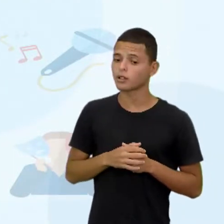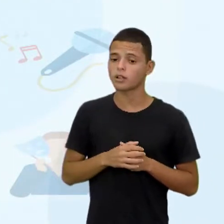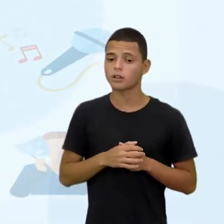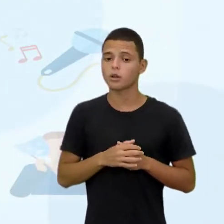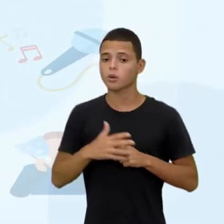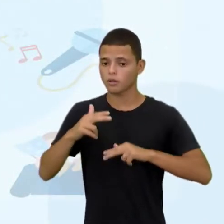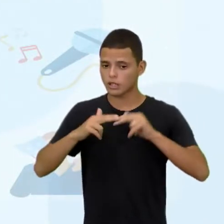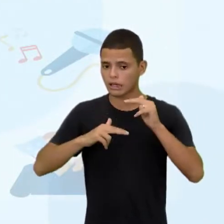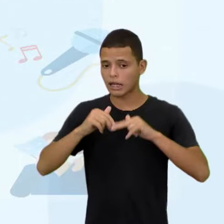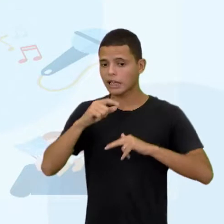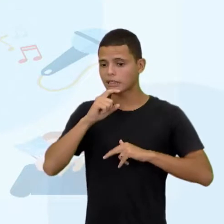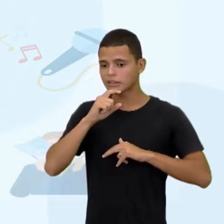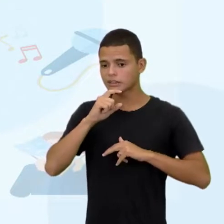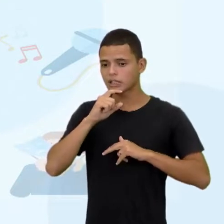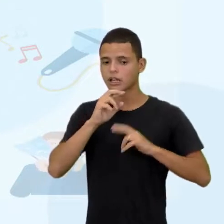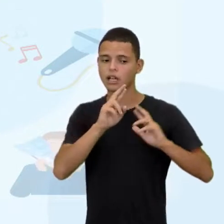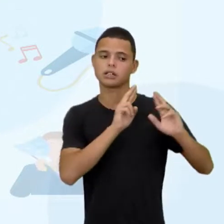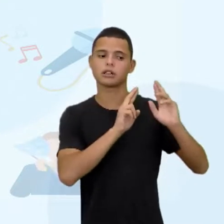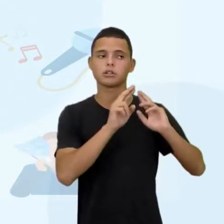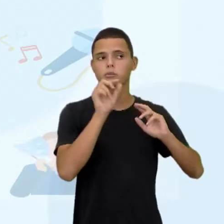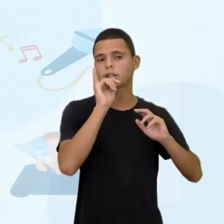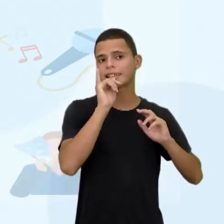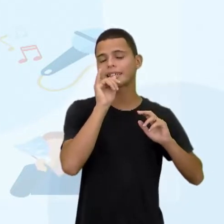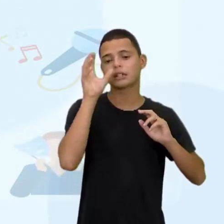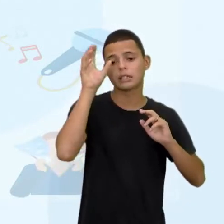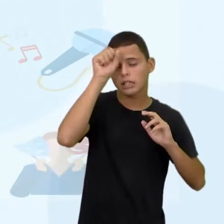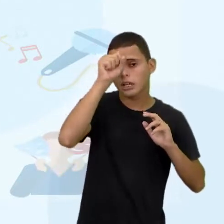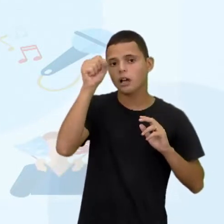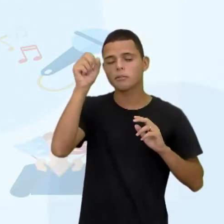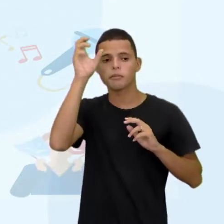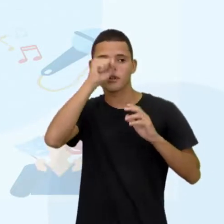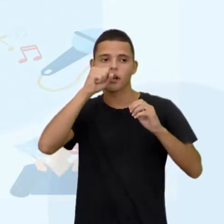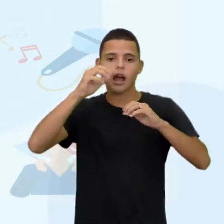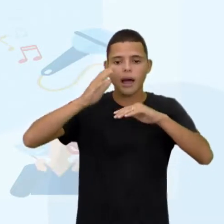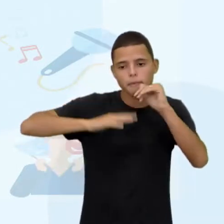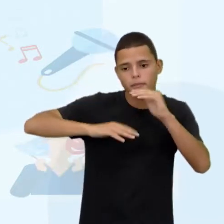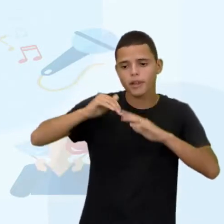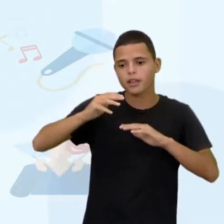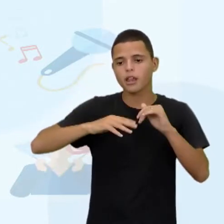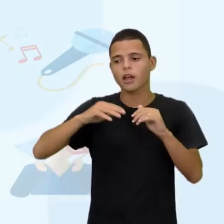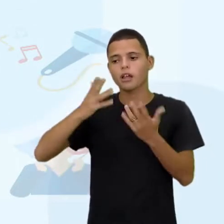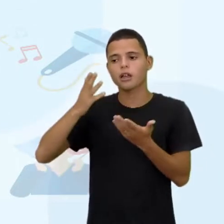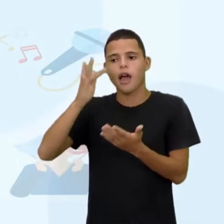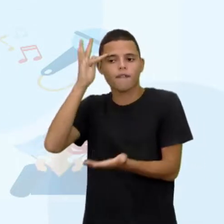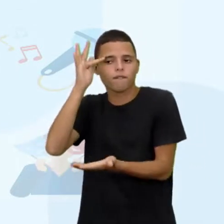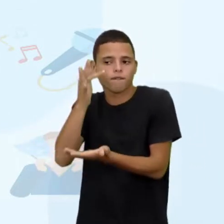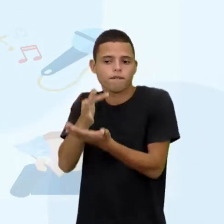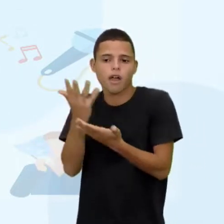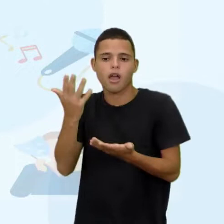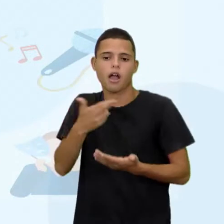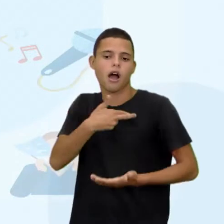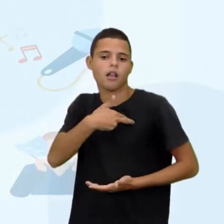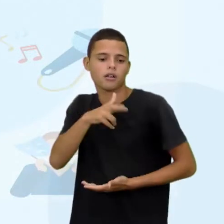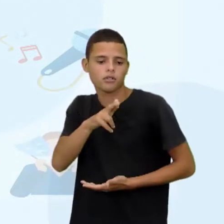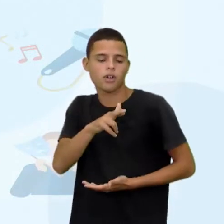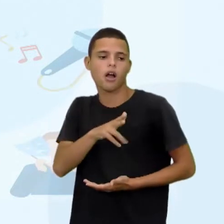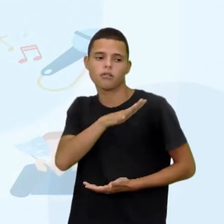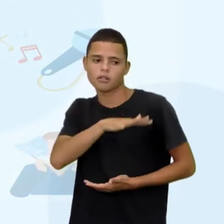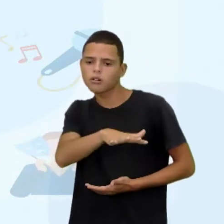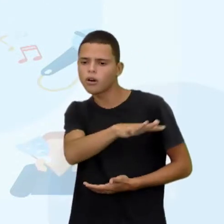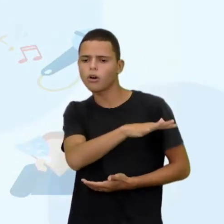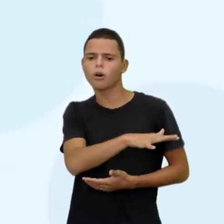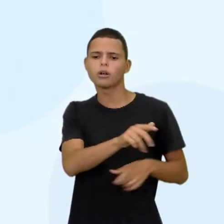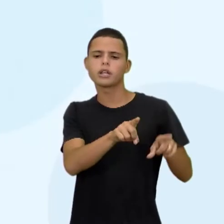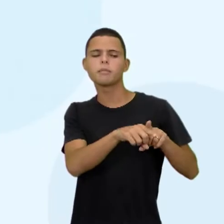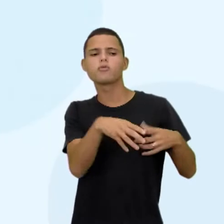materiais estão relacionados aos saberes, às habilidades, às crenças, às práticas, ao modo de ser